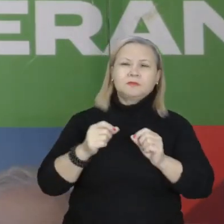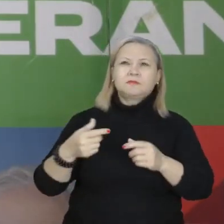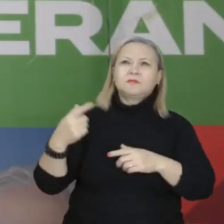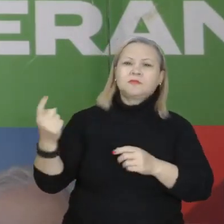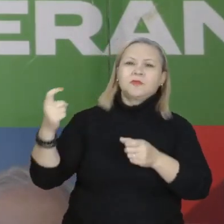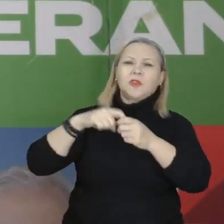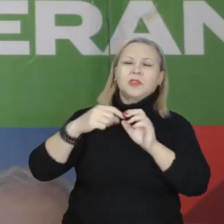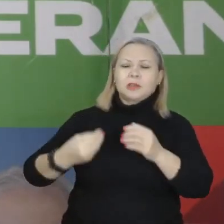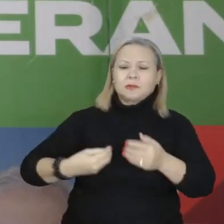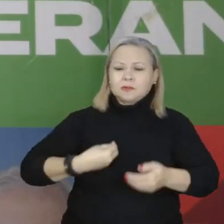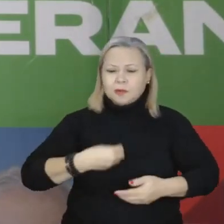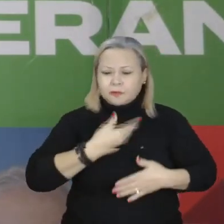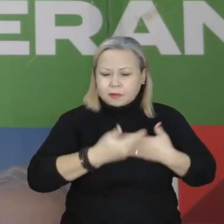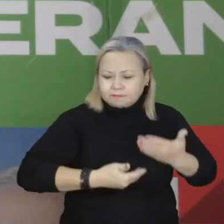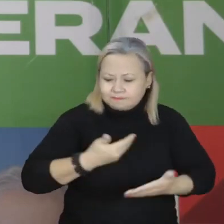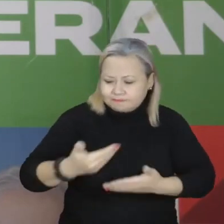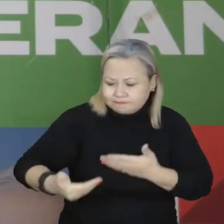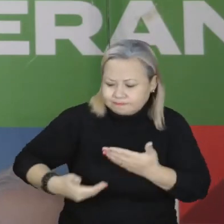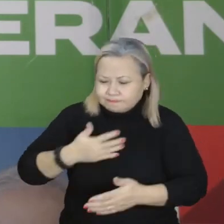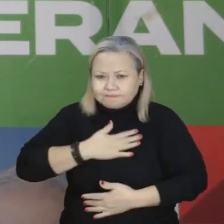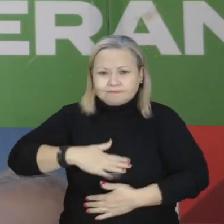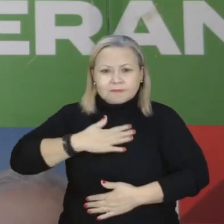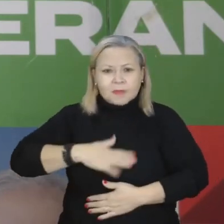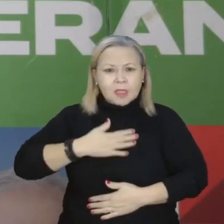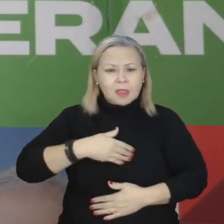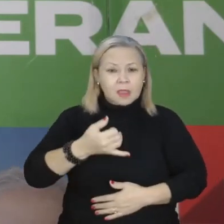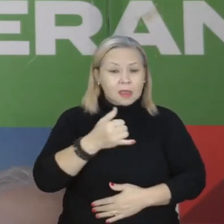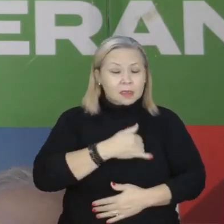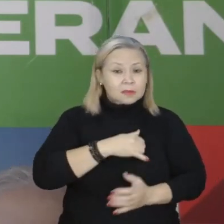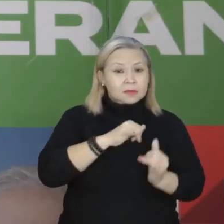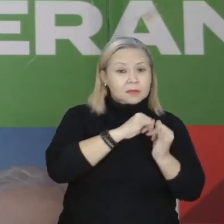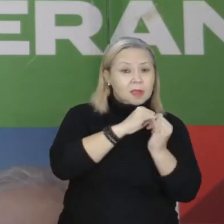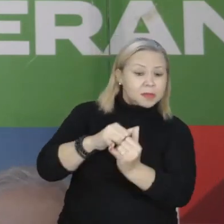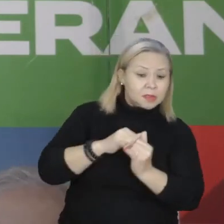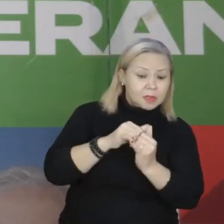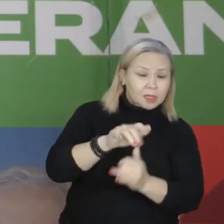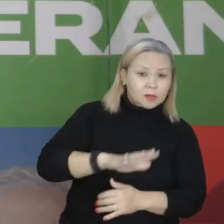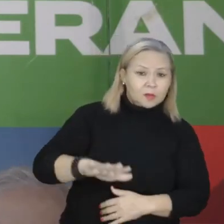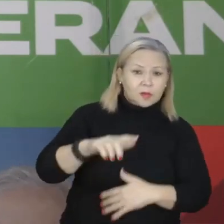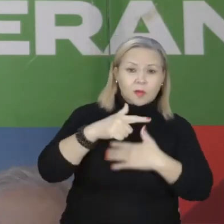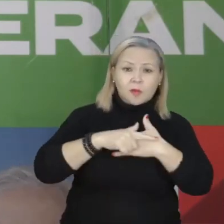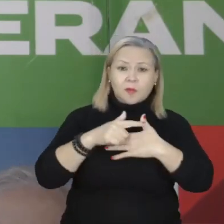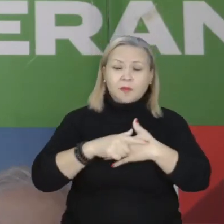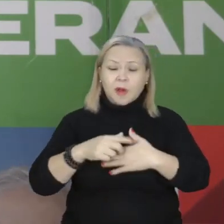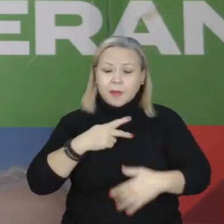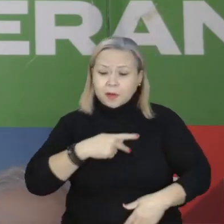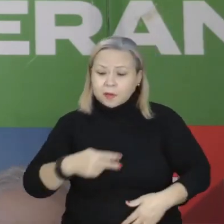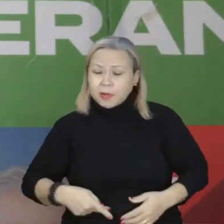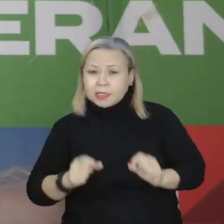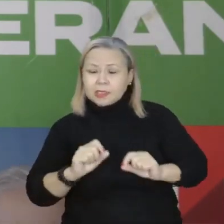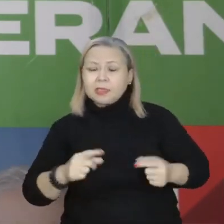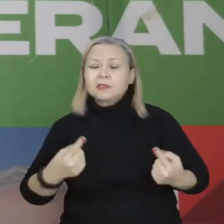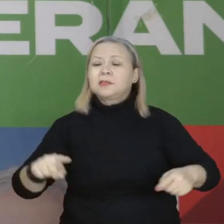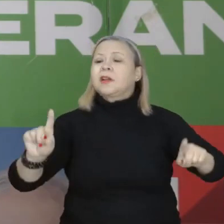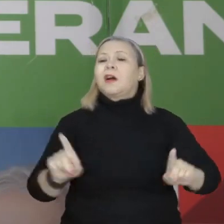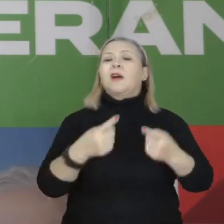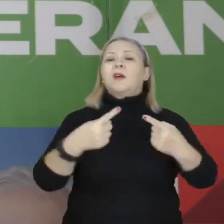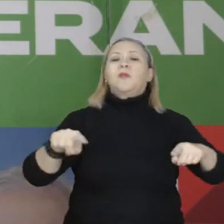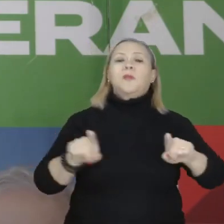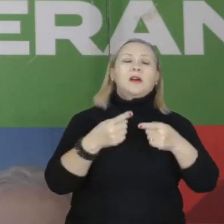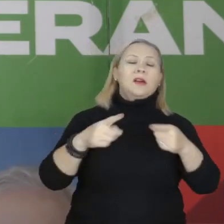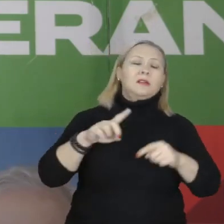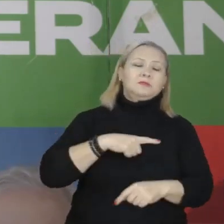de forma cordial. O papel do presidente é uma espécie de papel de maestro de uma orquestra que tem